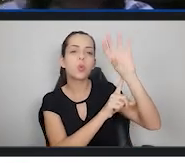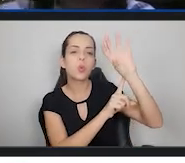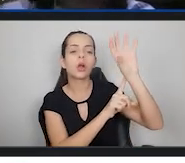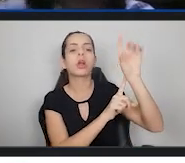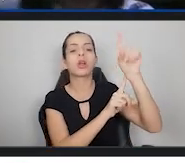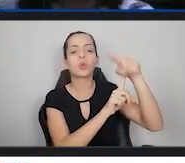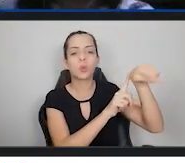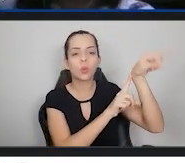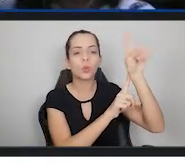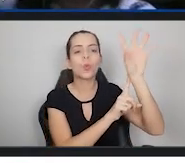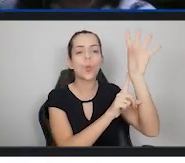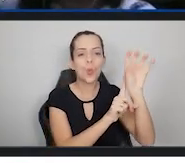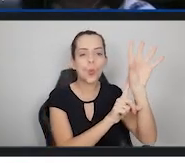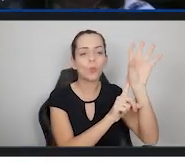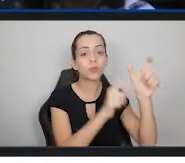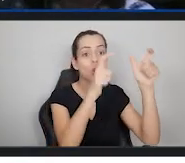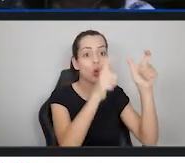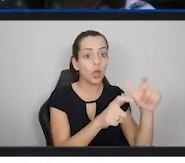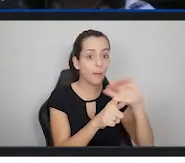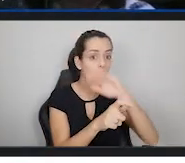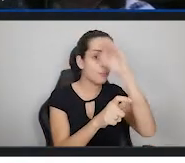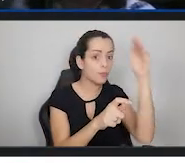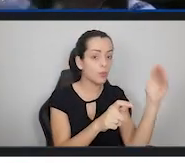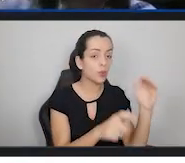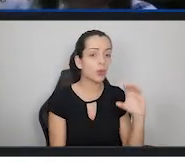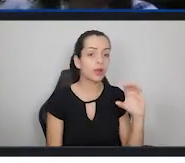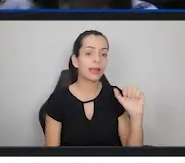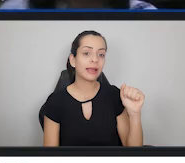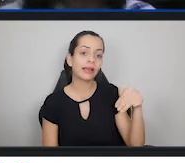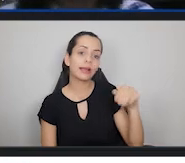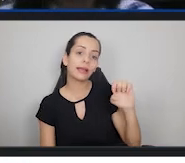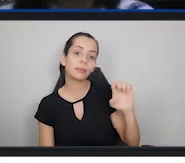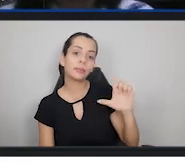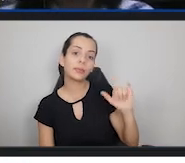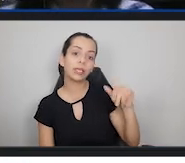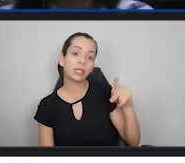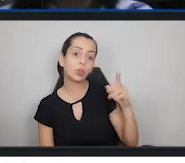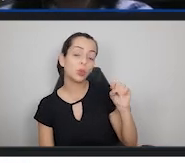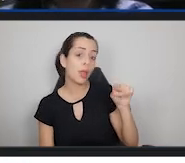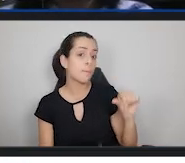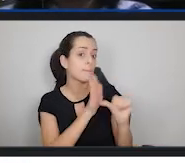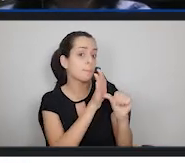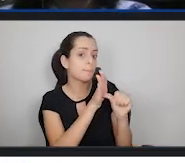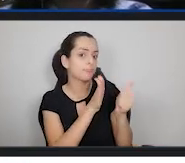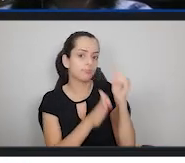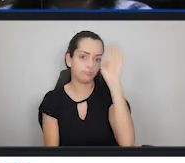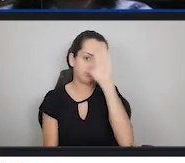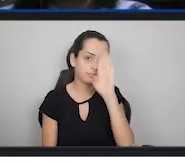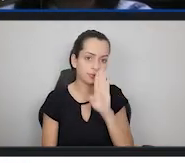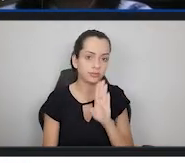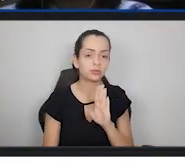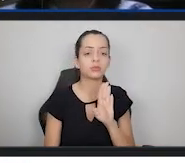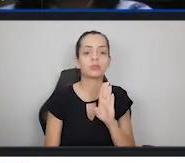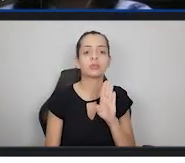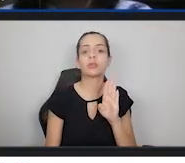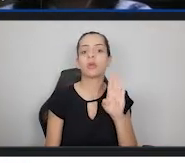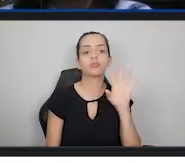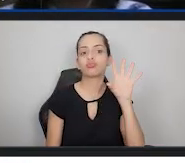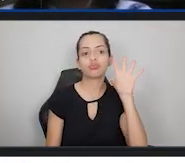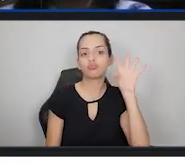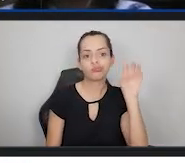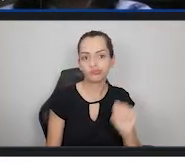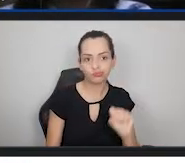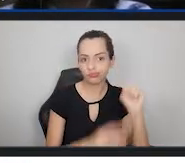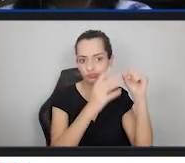foi instalado uma eólica lá, chamada Morro do Camelinho, mas era só 1 mega, e era experimental, como eu falei,